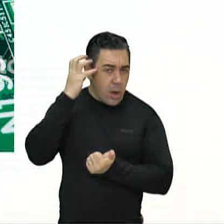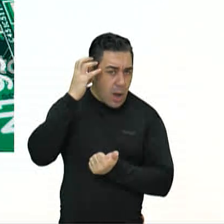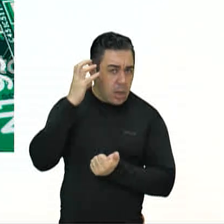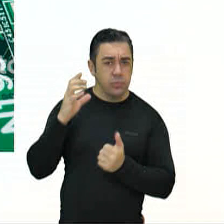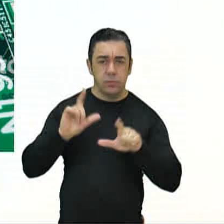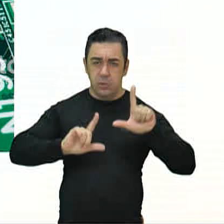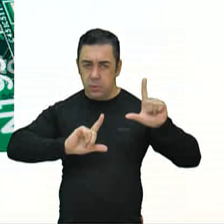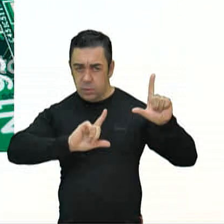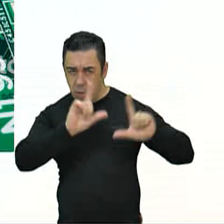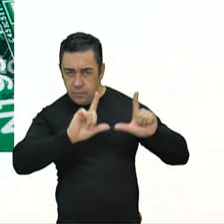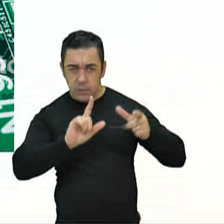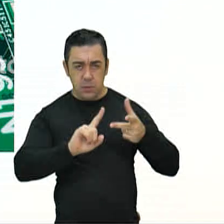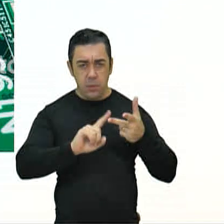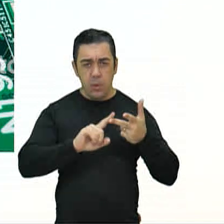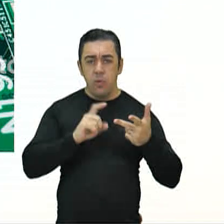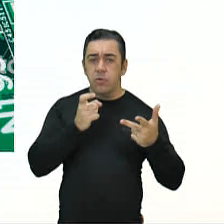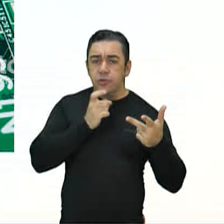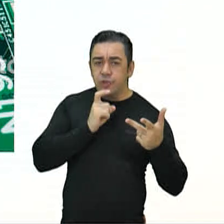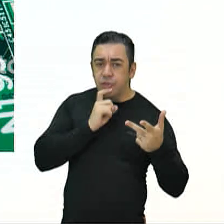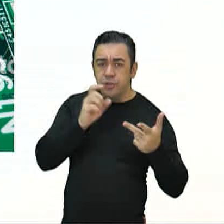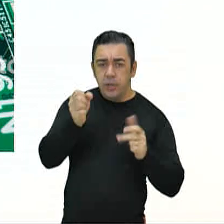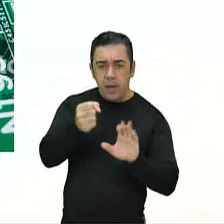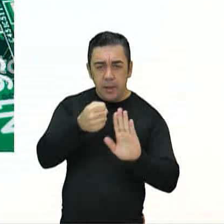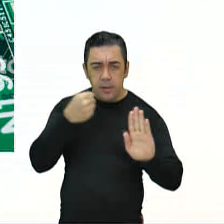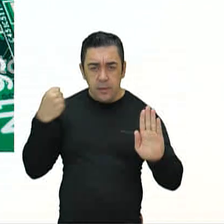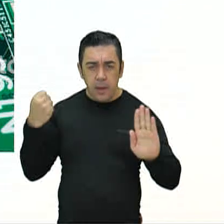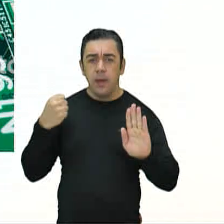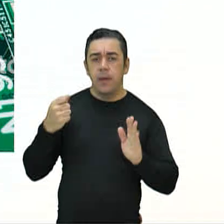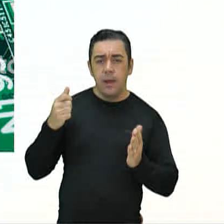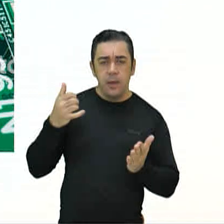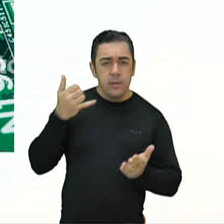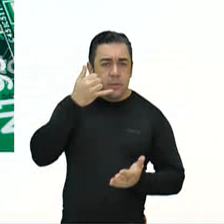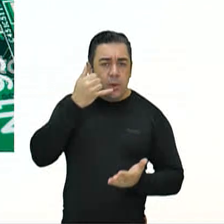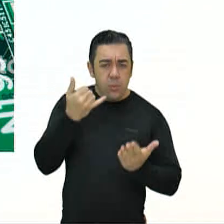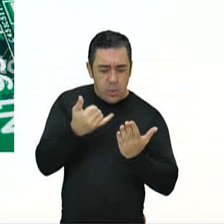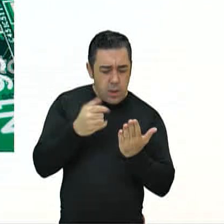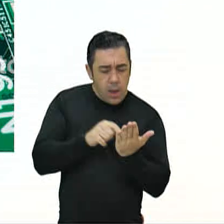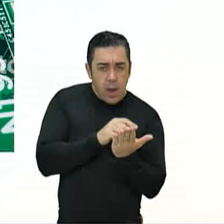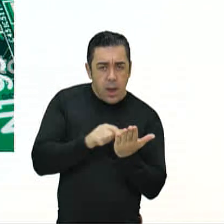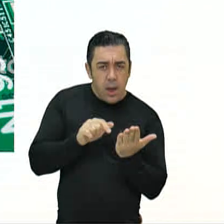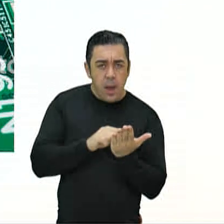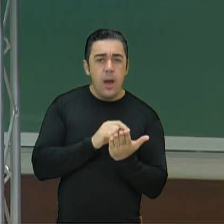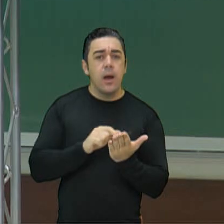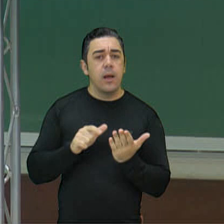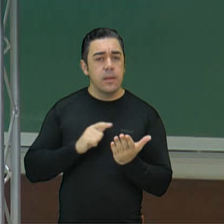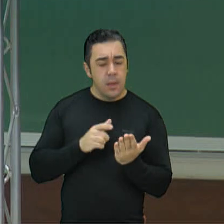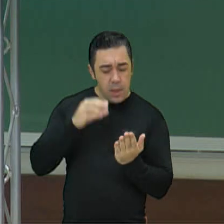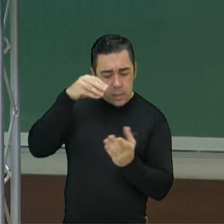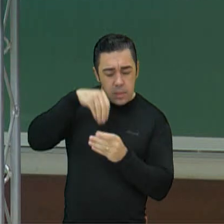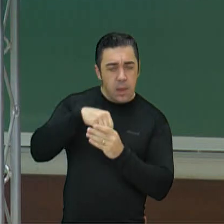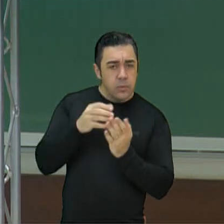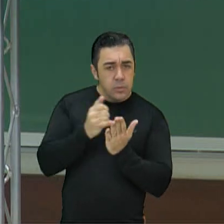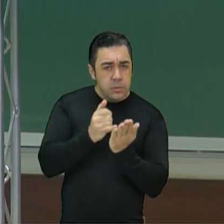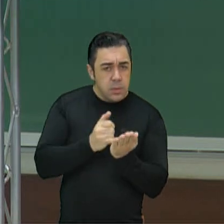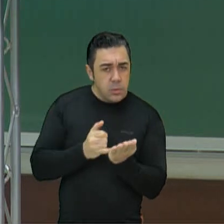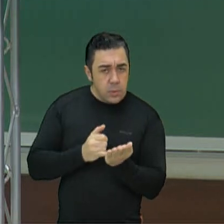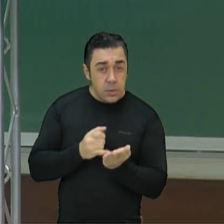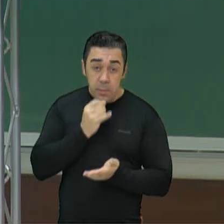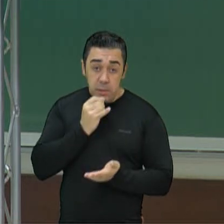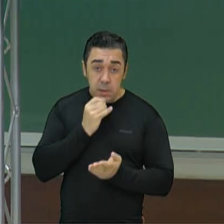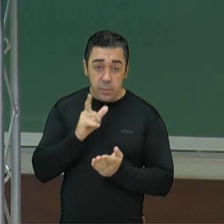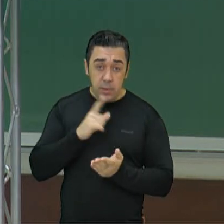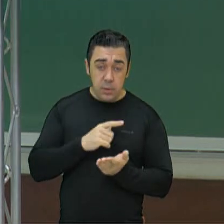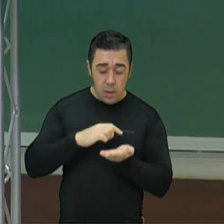TV, geladeiras, celulares. Então, é aquilo que eu falei já, né? No caso de uma